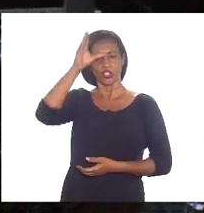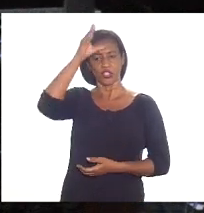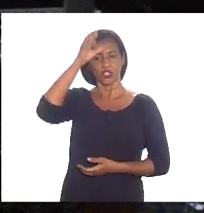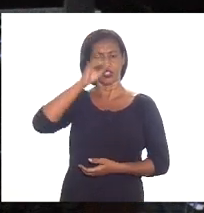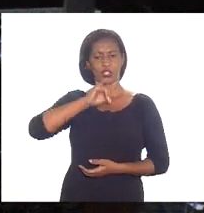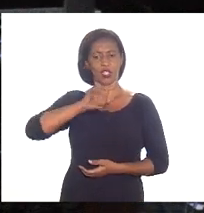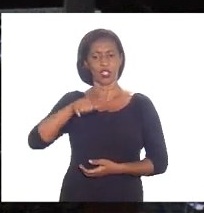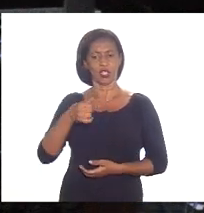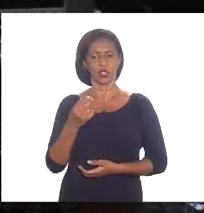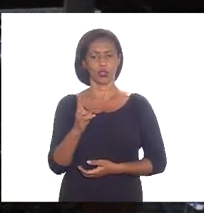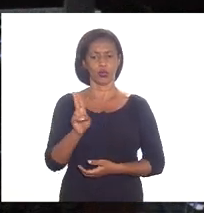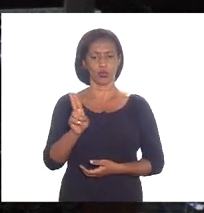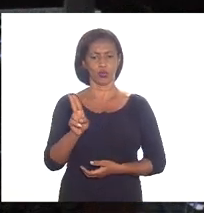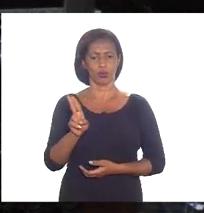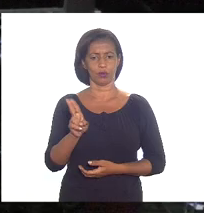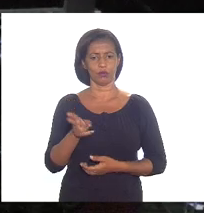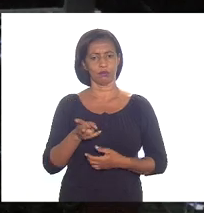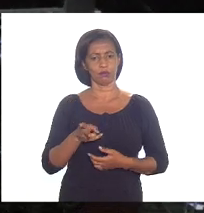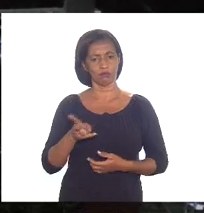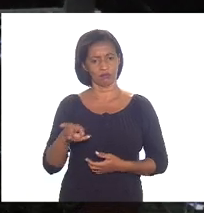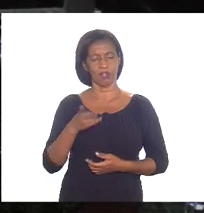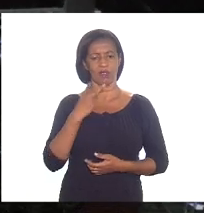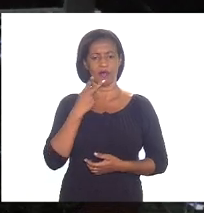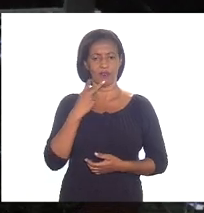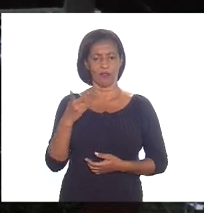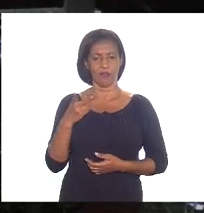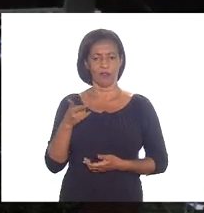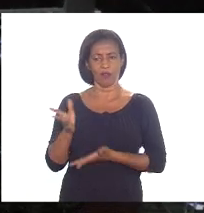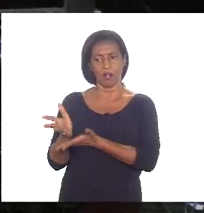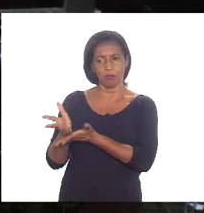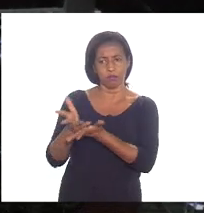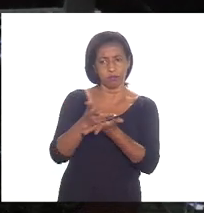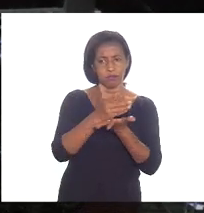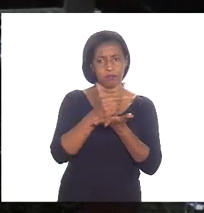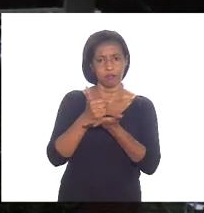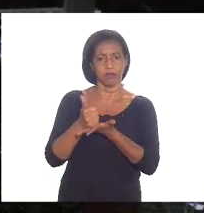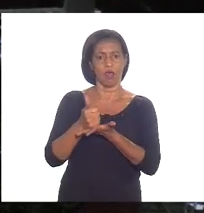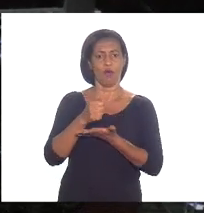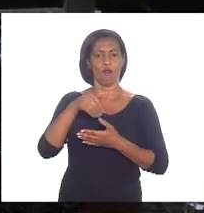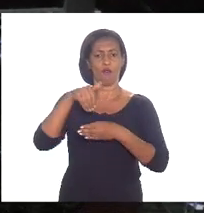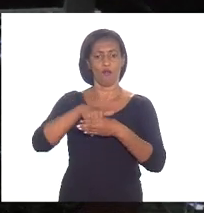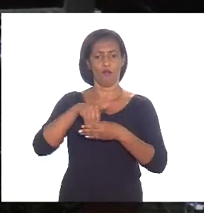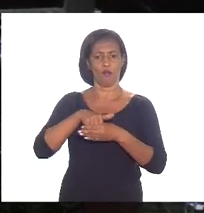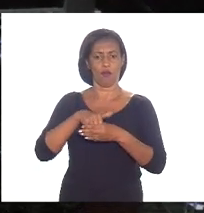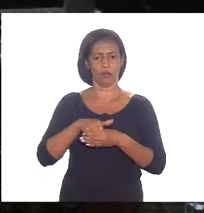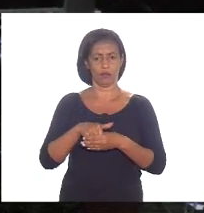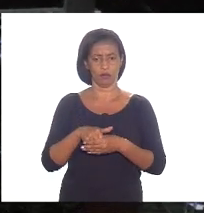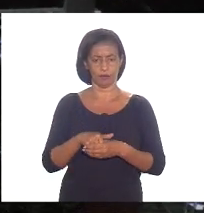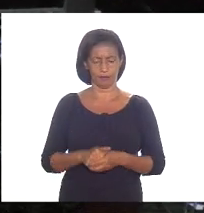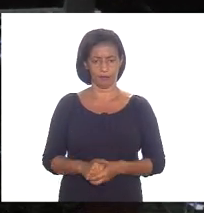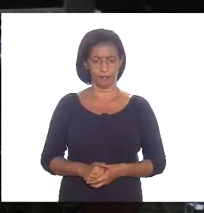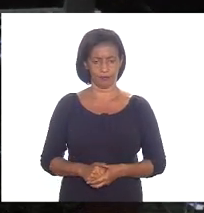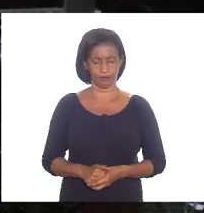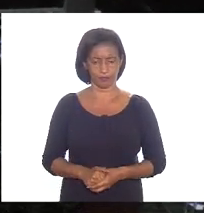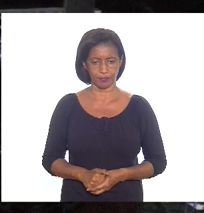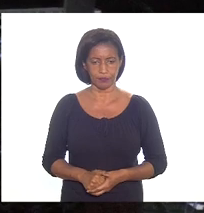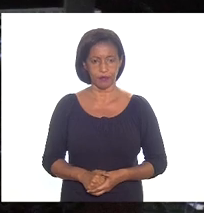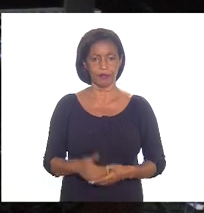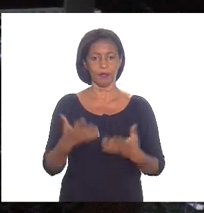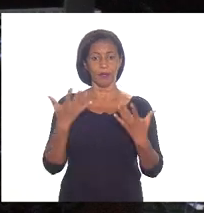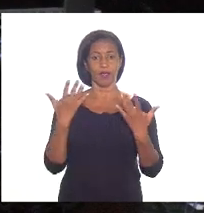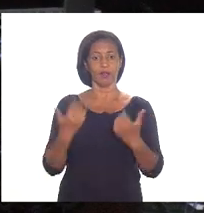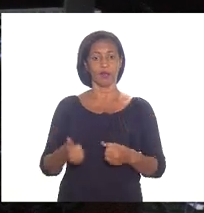que a deputada Tia Ju possa fazer a chamada e coletar os votos. Então, vamos votar primeiramente para o